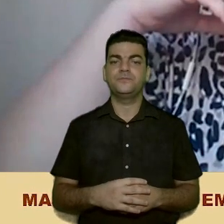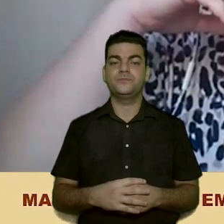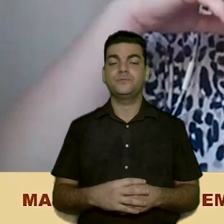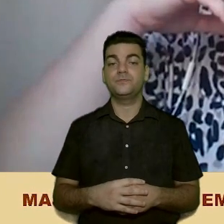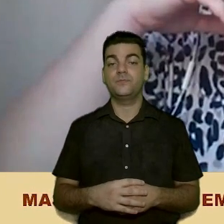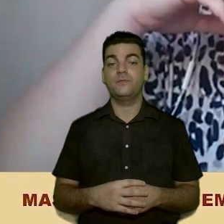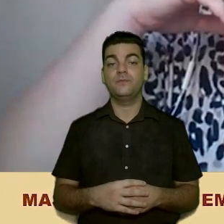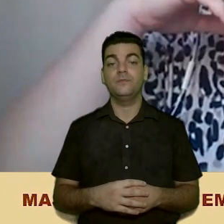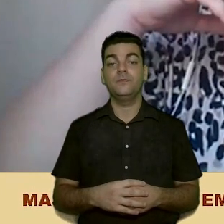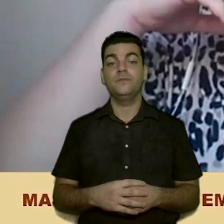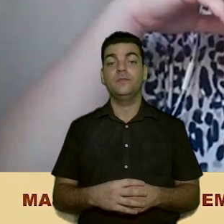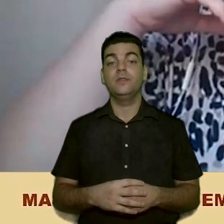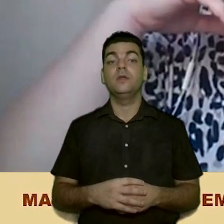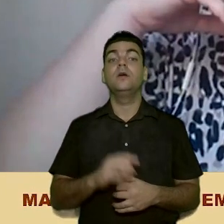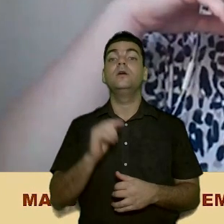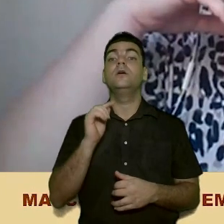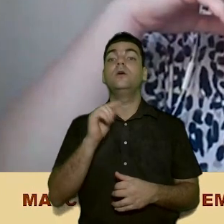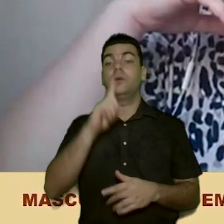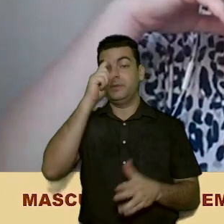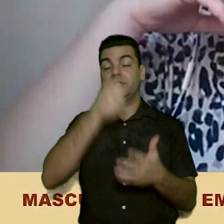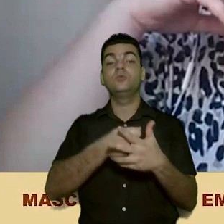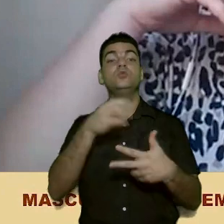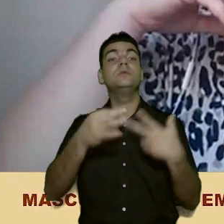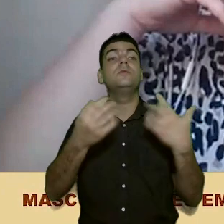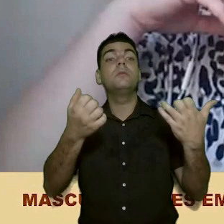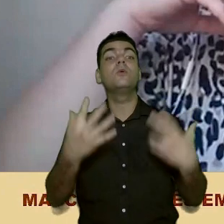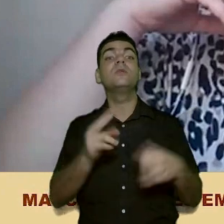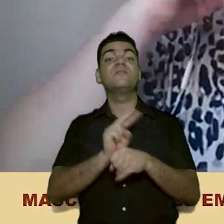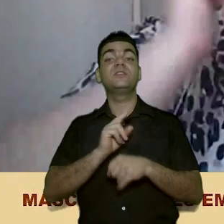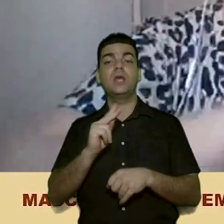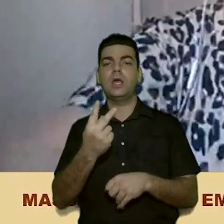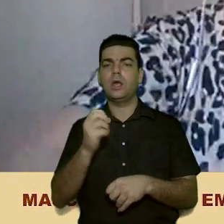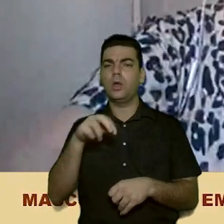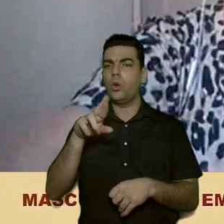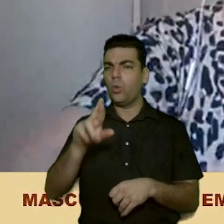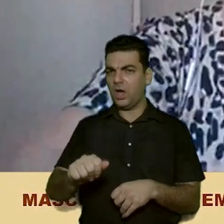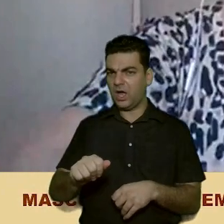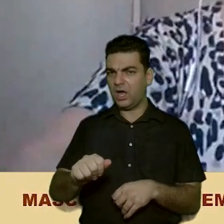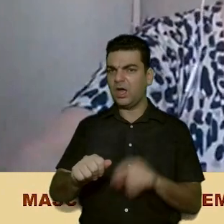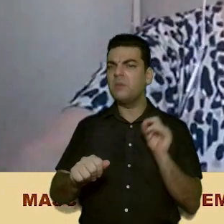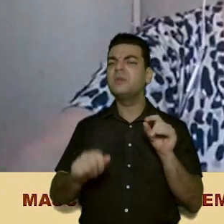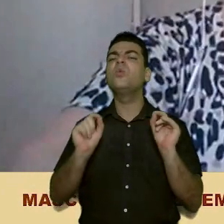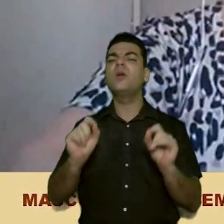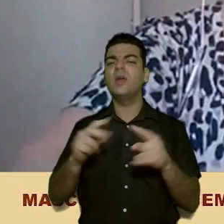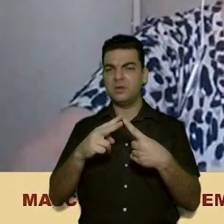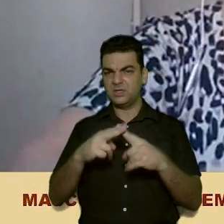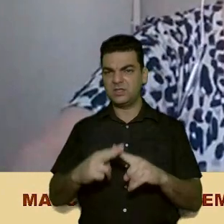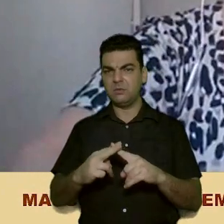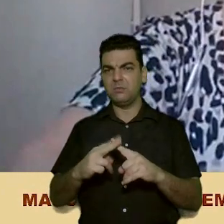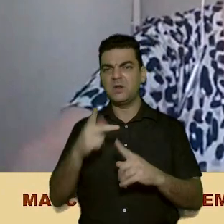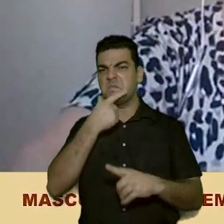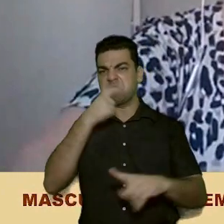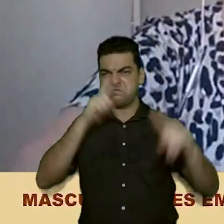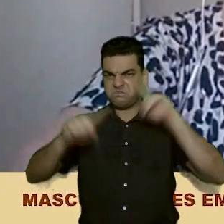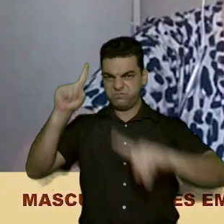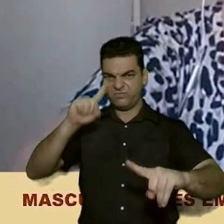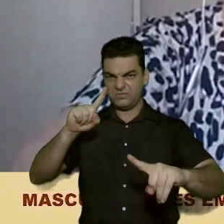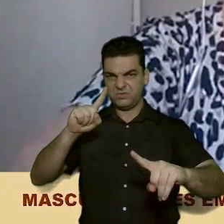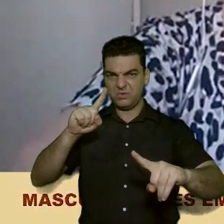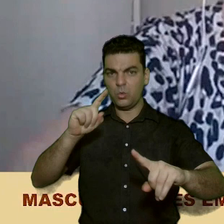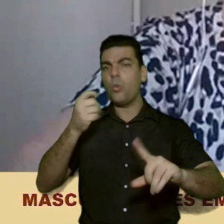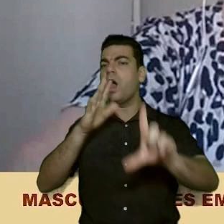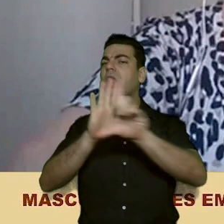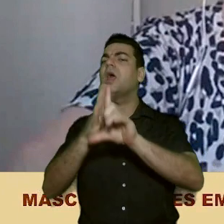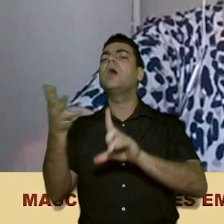também, Cláudio, caso queira comentar. A primeira pergunta foi, esse tipo de determinação jurídica que defende a